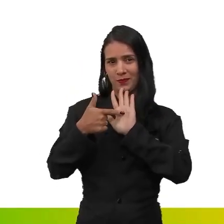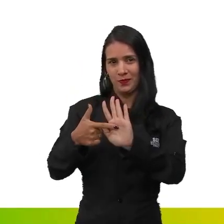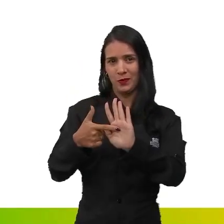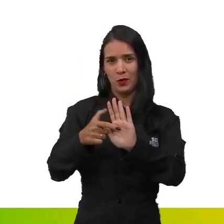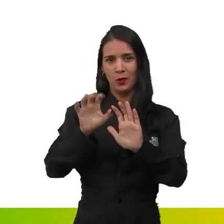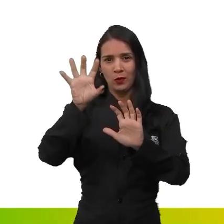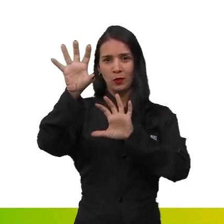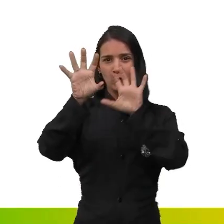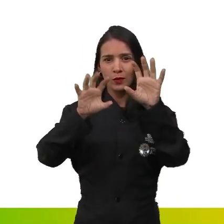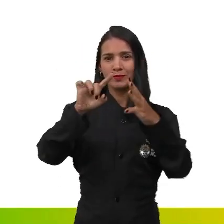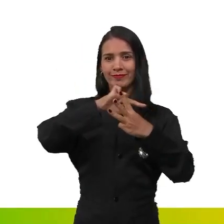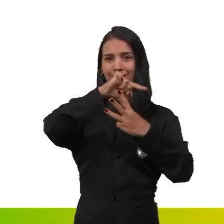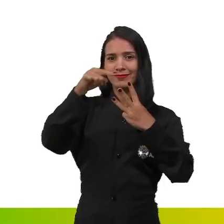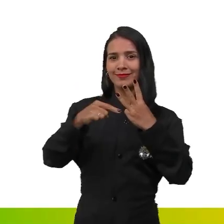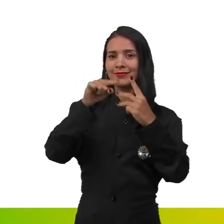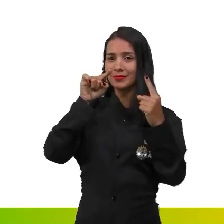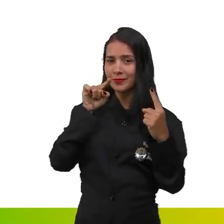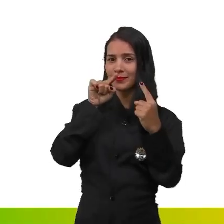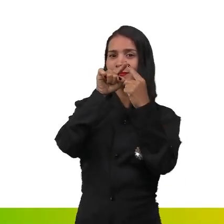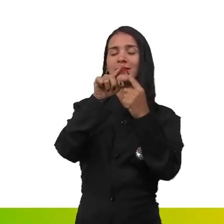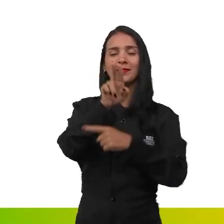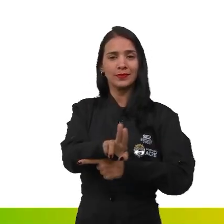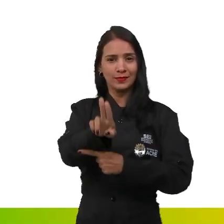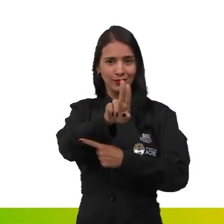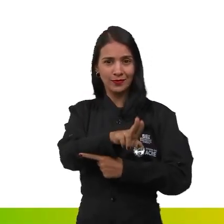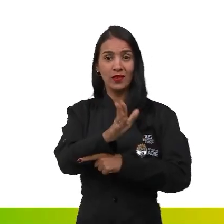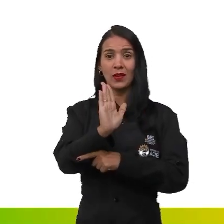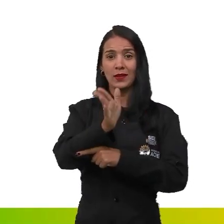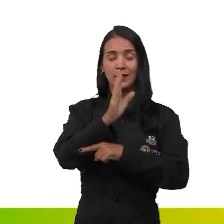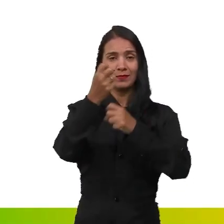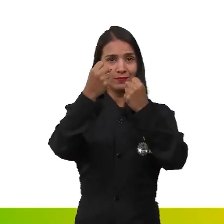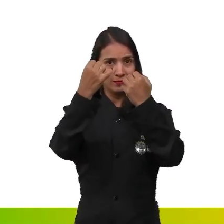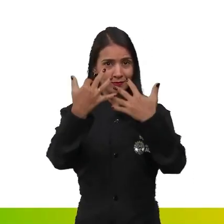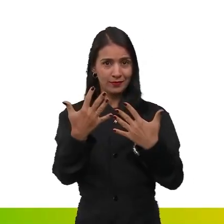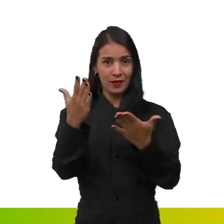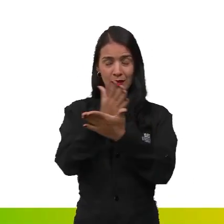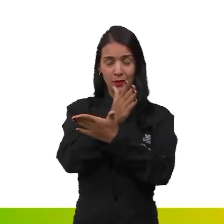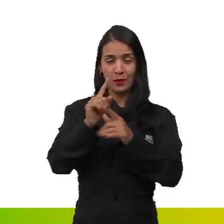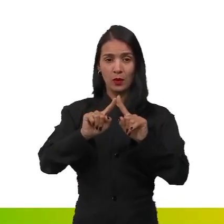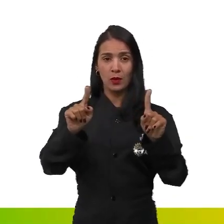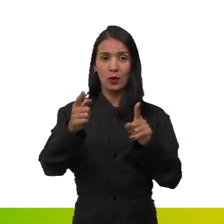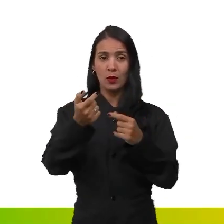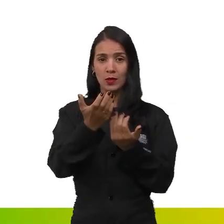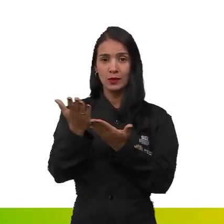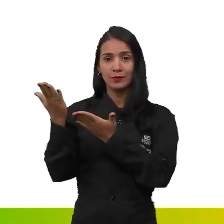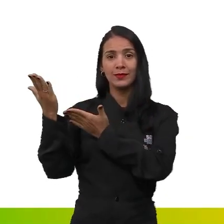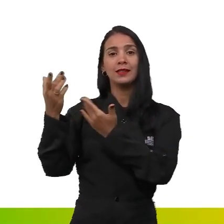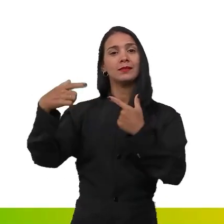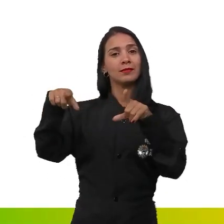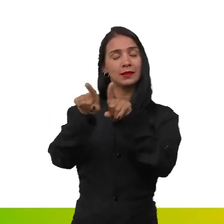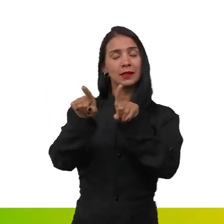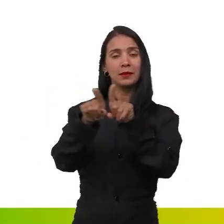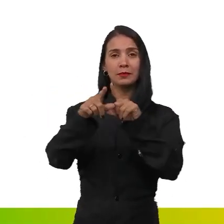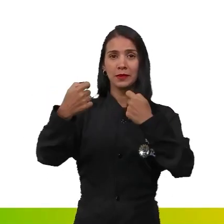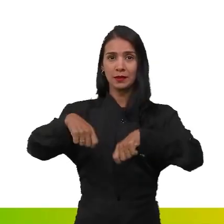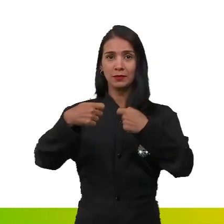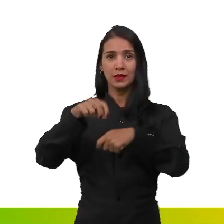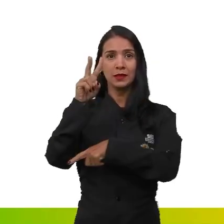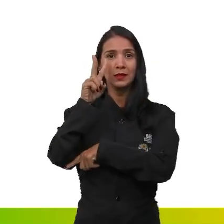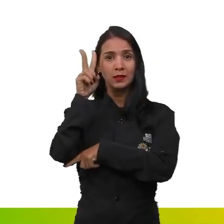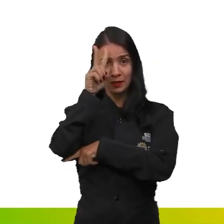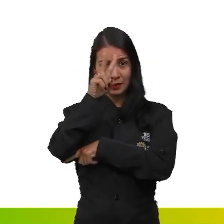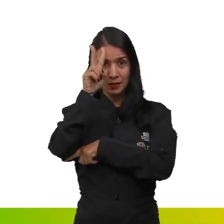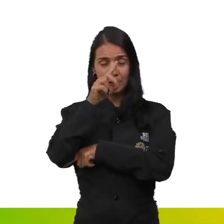alguns objetivos de uso, já que eu já citei alguns previamente, mas esses aqui também valem ser ressaltados,